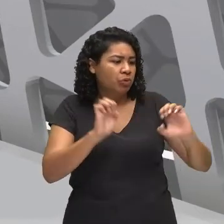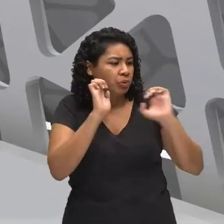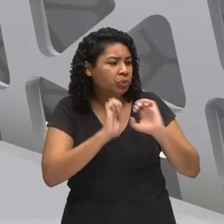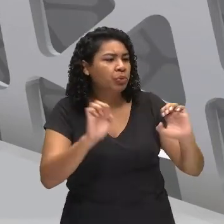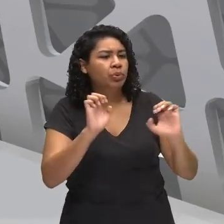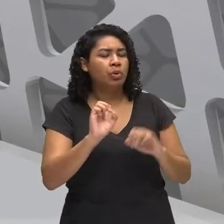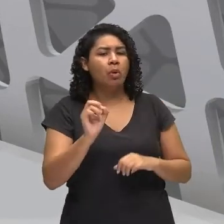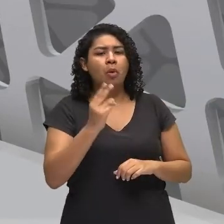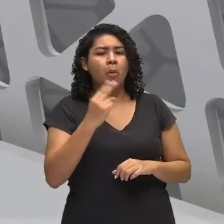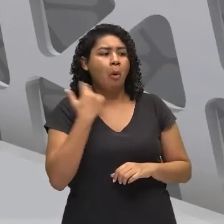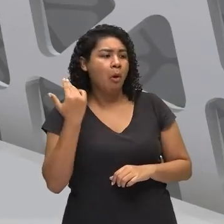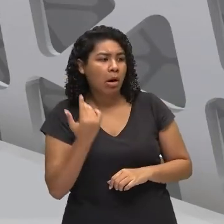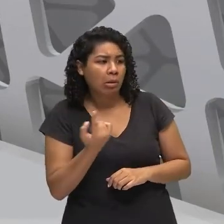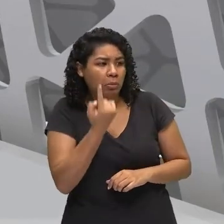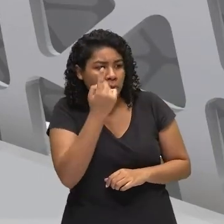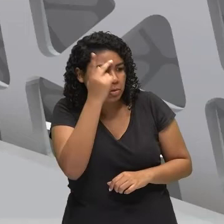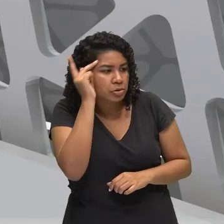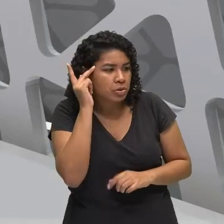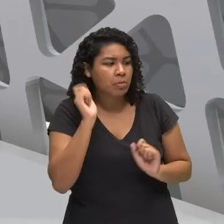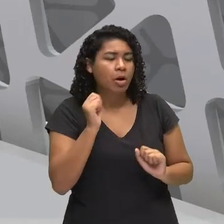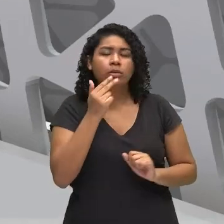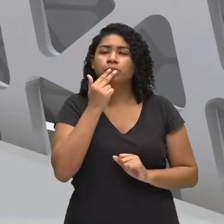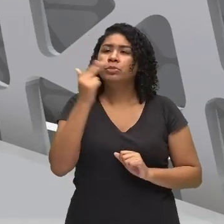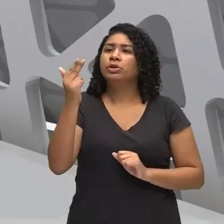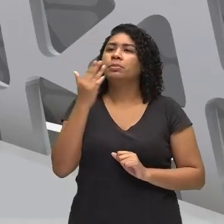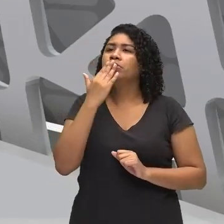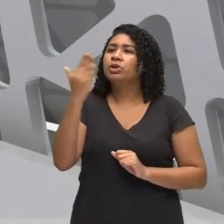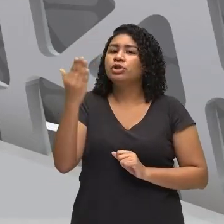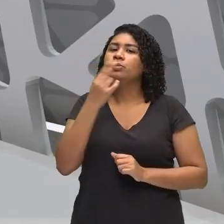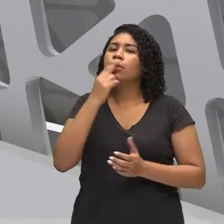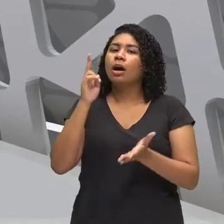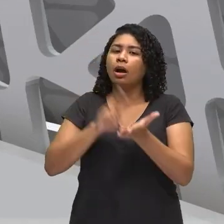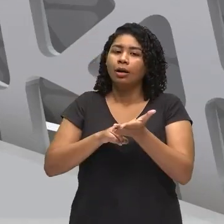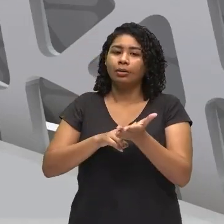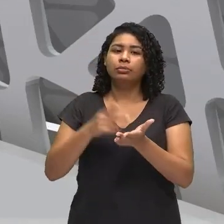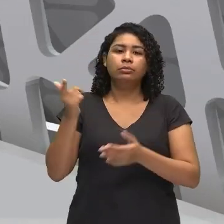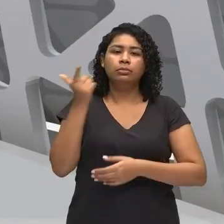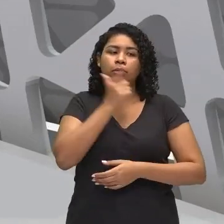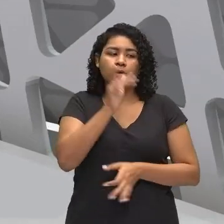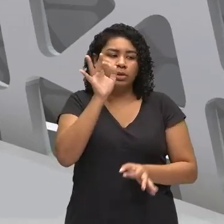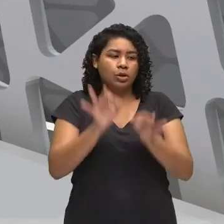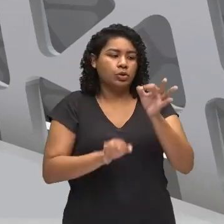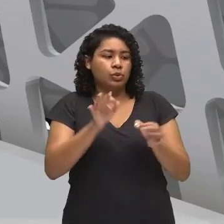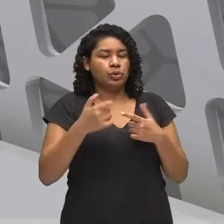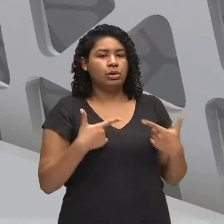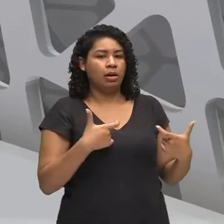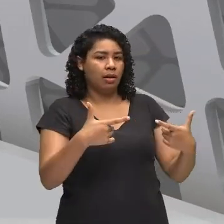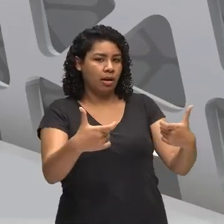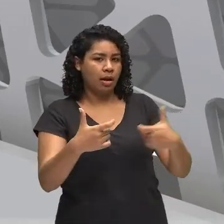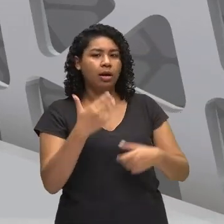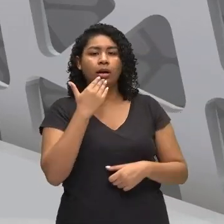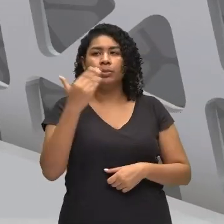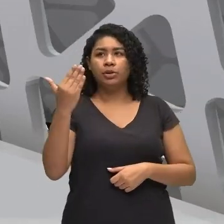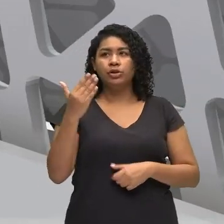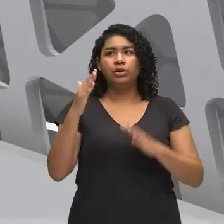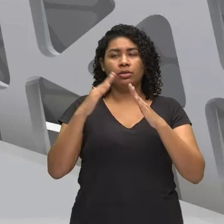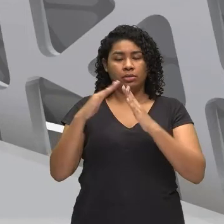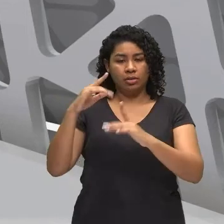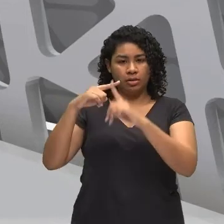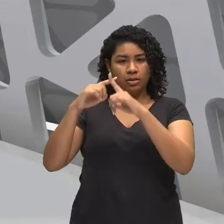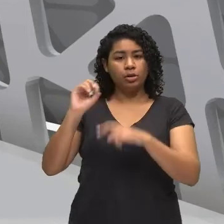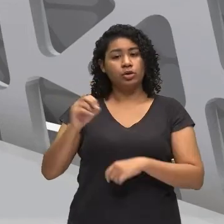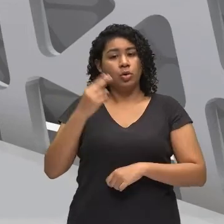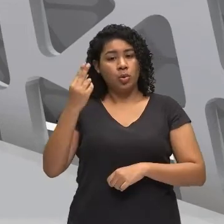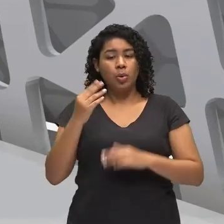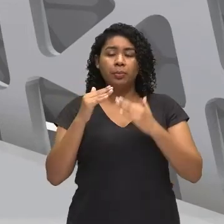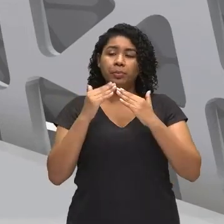então se podia pedir uma carta de autorização para exercer a guerra justa, né, pedia-se à igreja ou à coroa. De